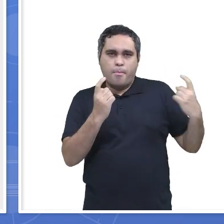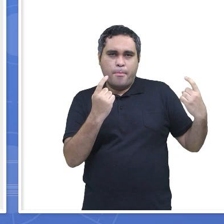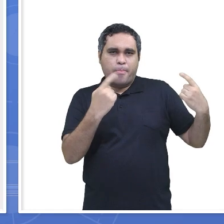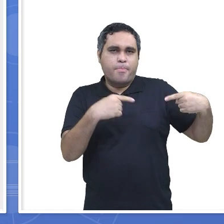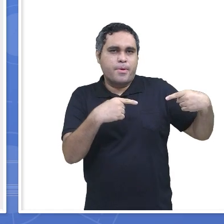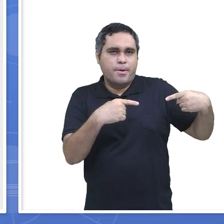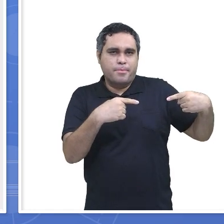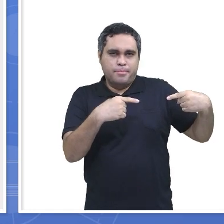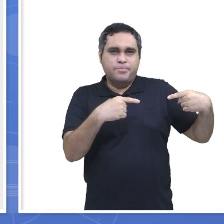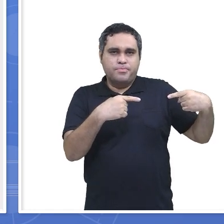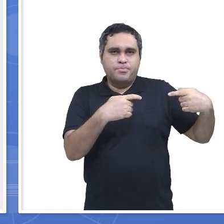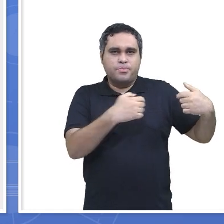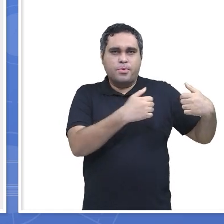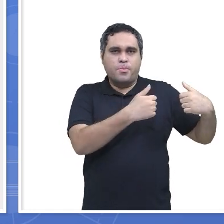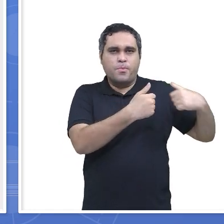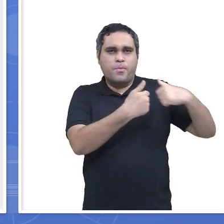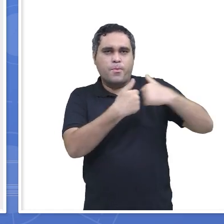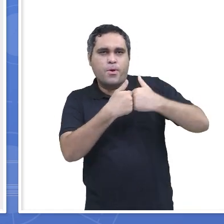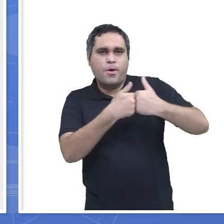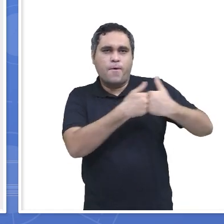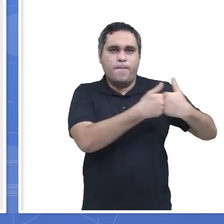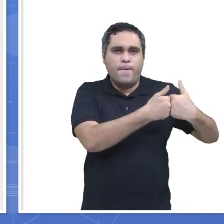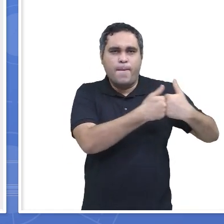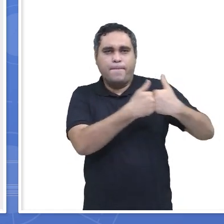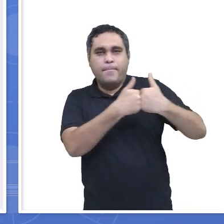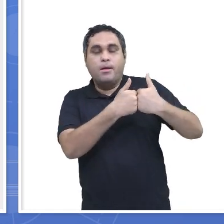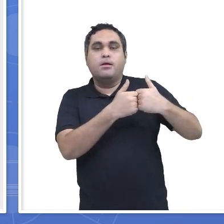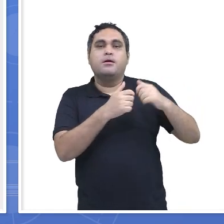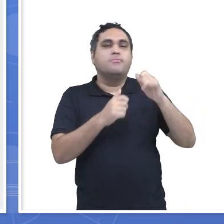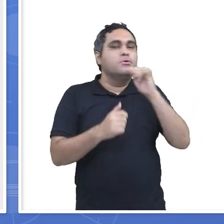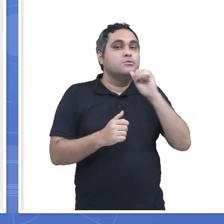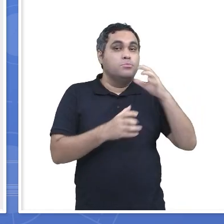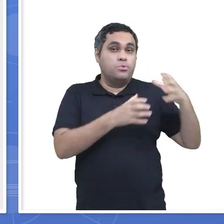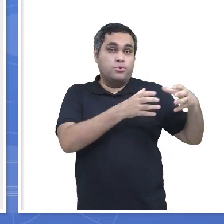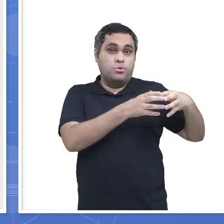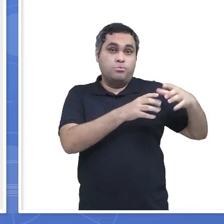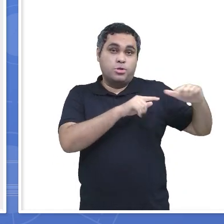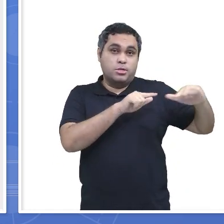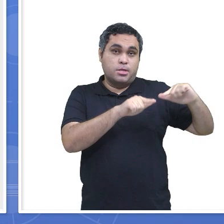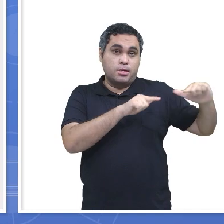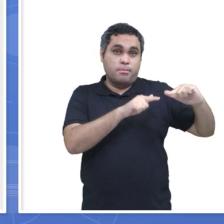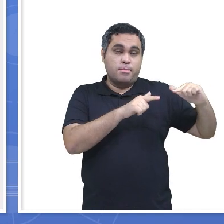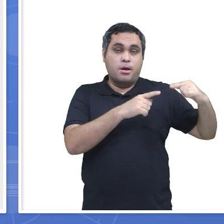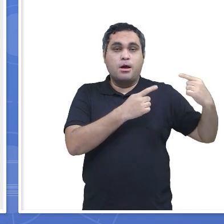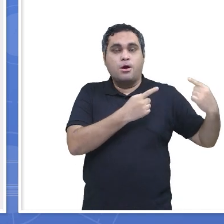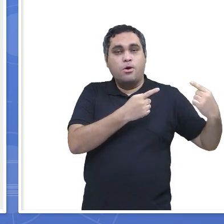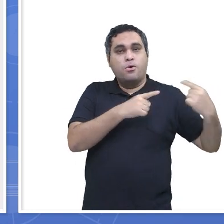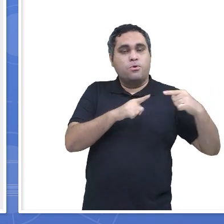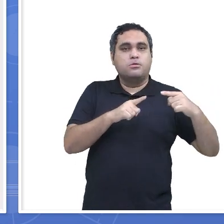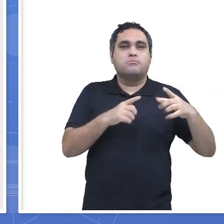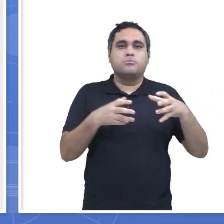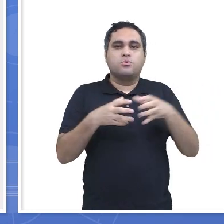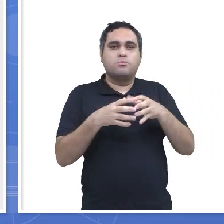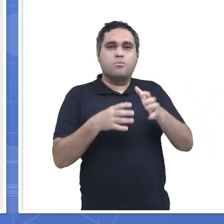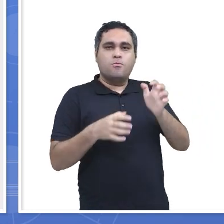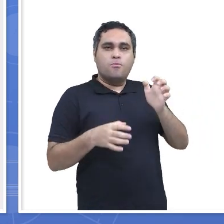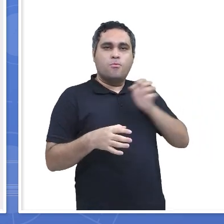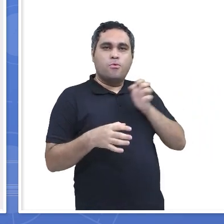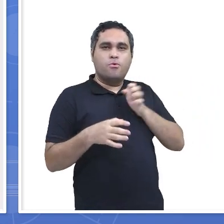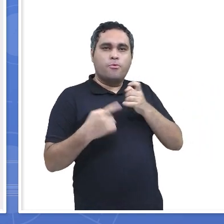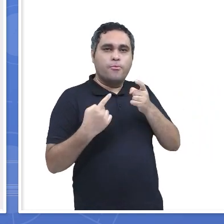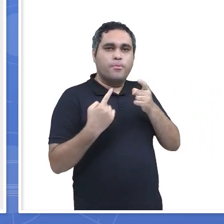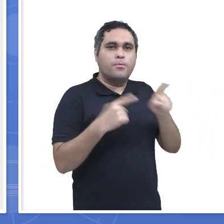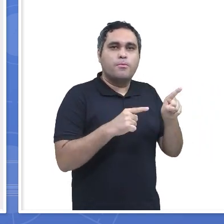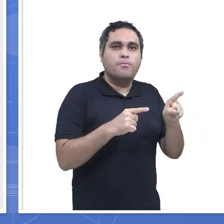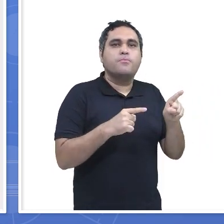de classe. Por exemplo, a classe operária contra a classe burguesa, né? A classe